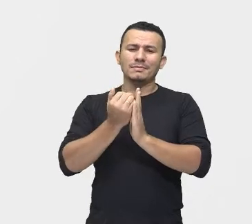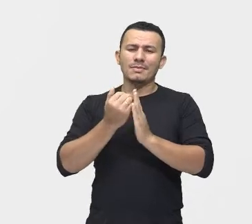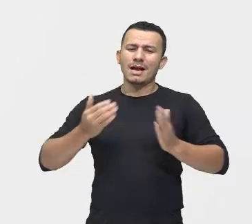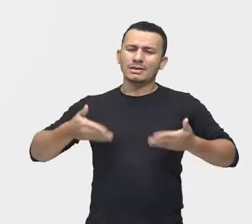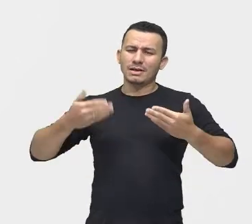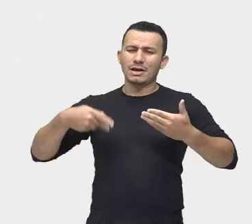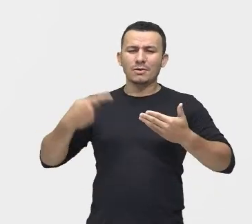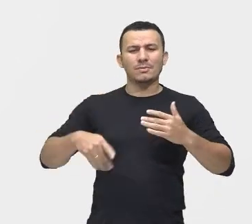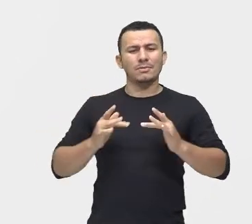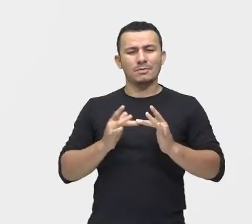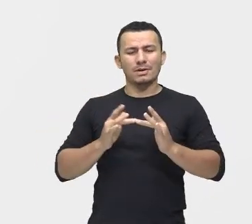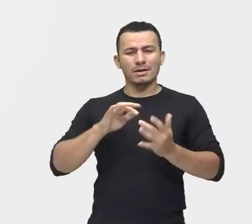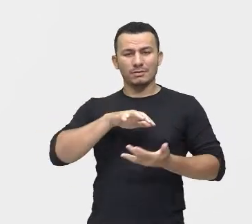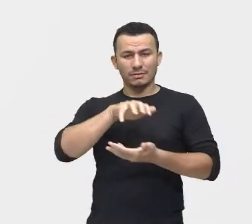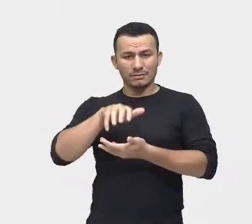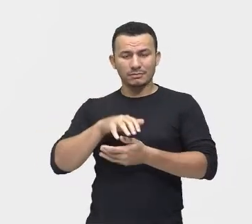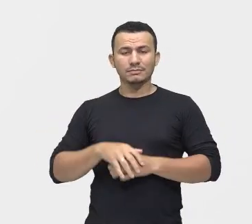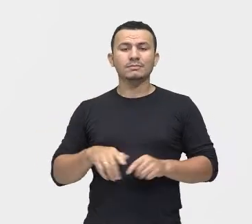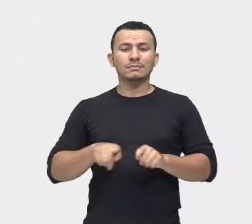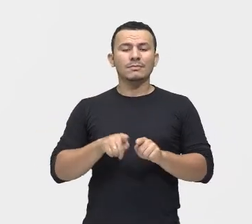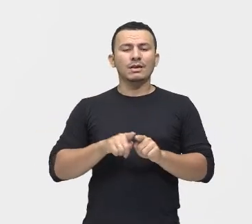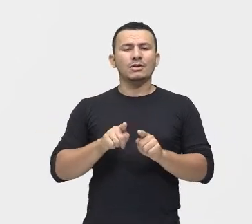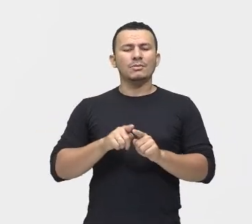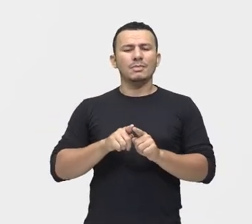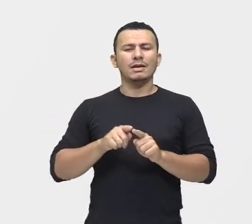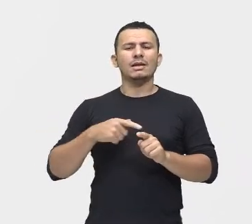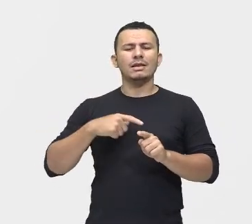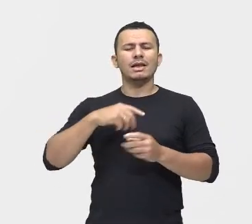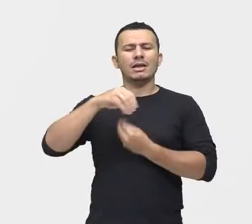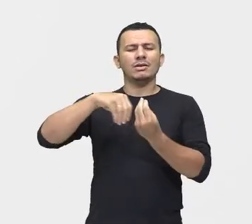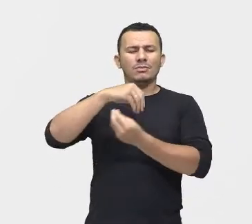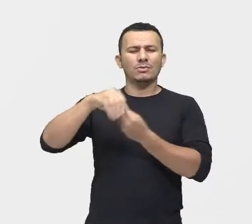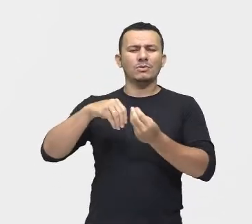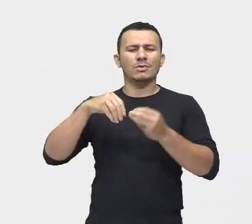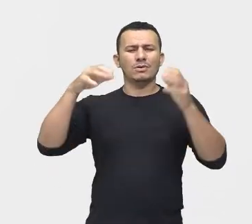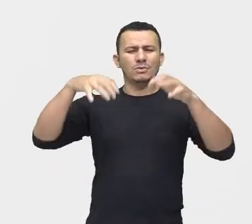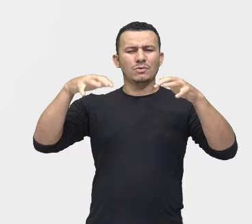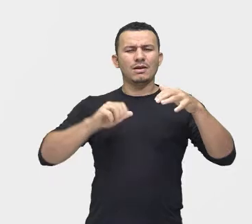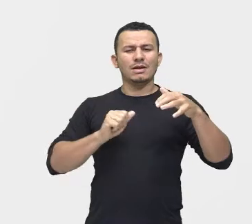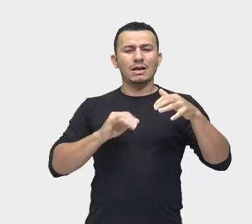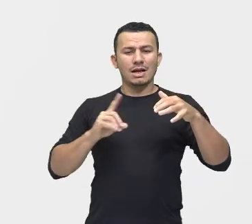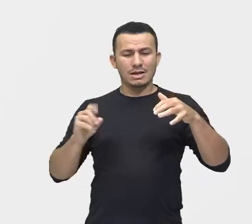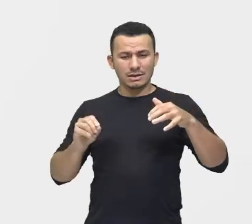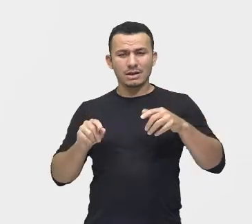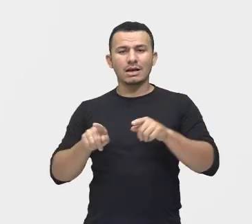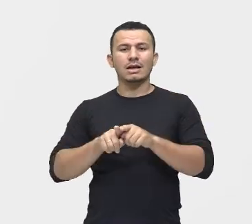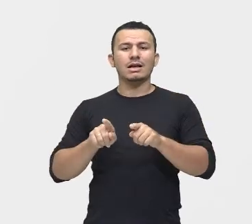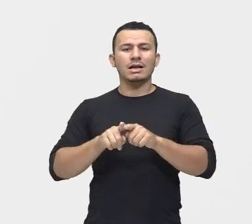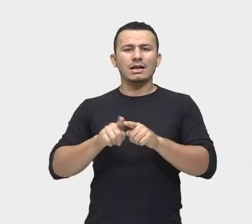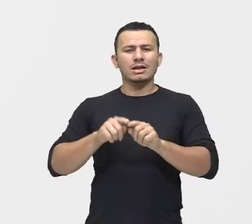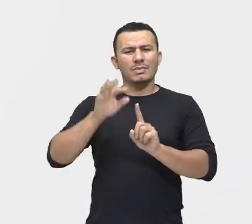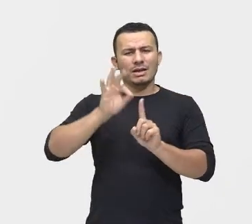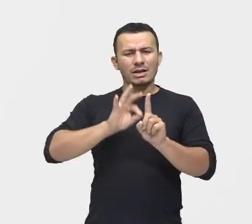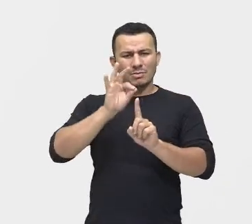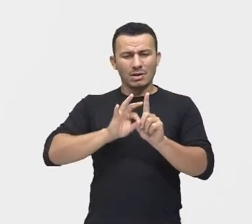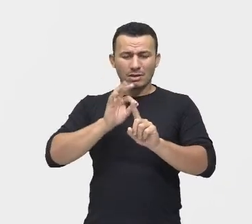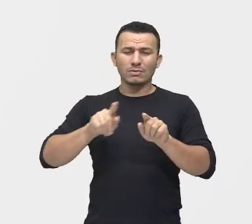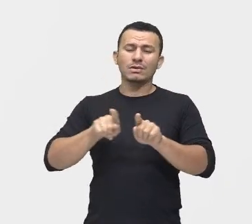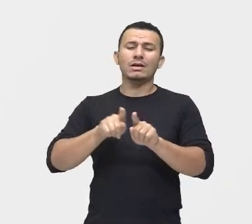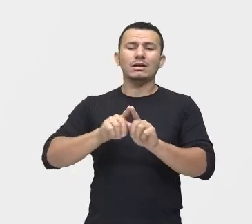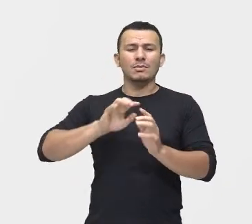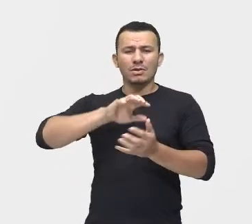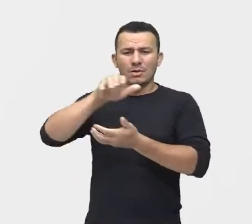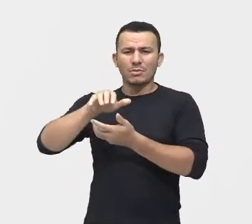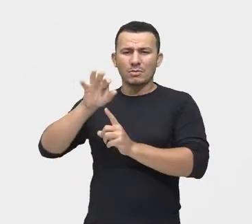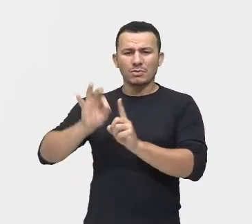Terra. Ajudam na formação da chuva ácida, efeito estufa e contribuem para a piora do